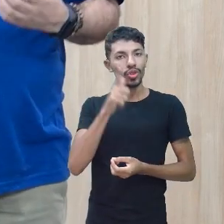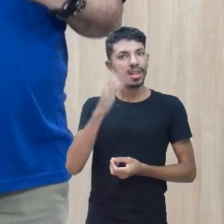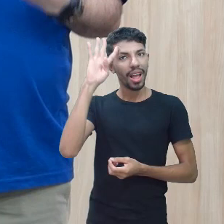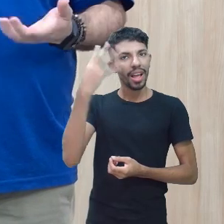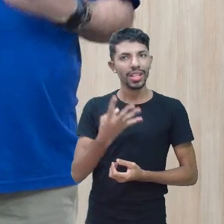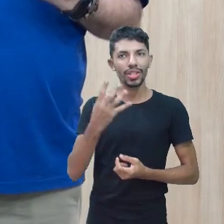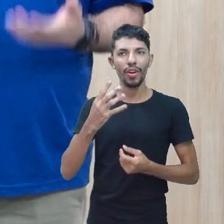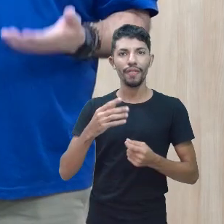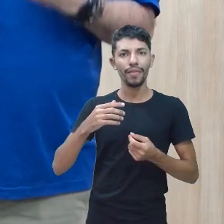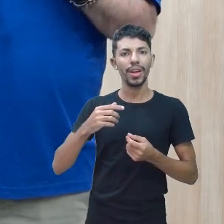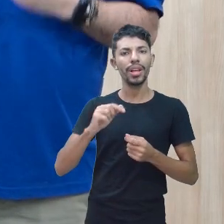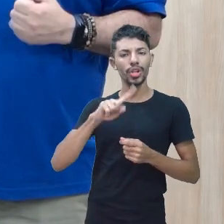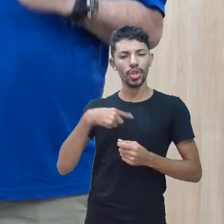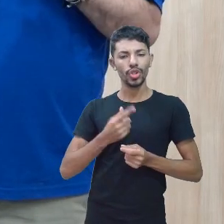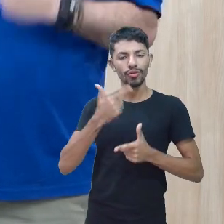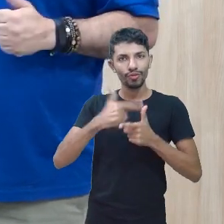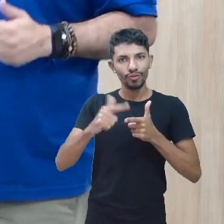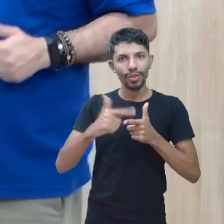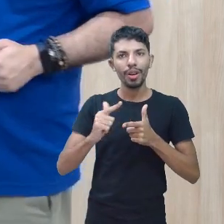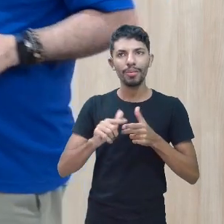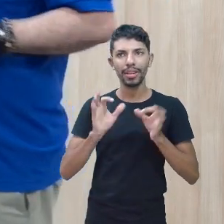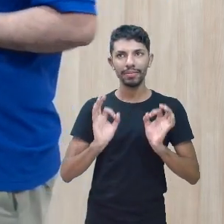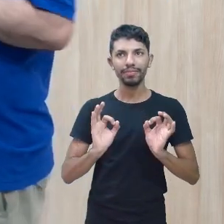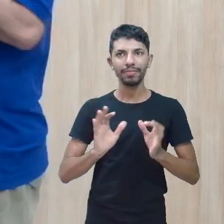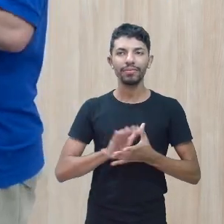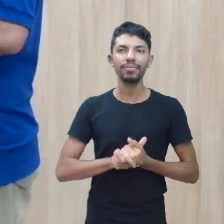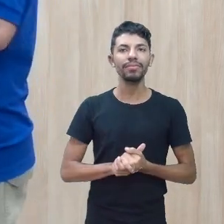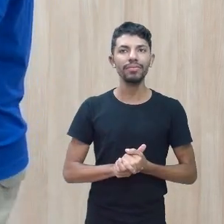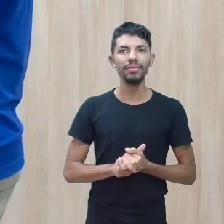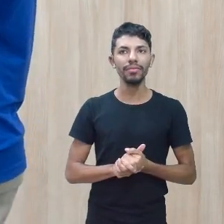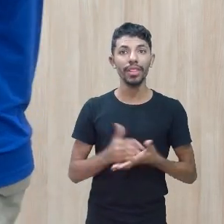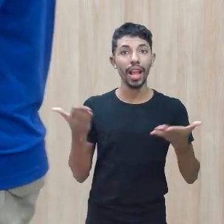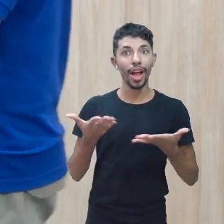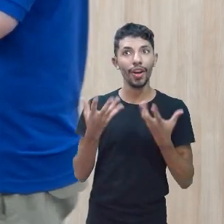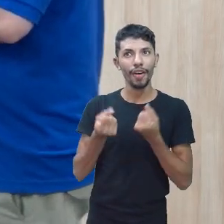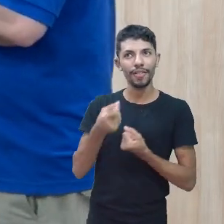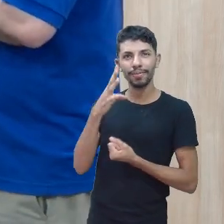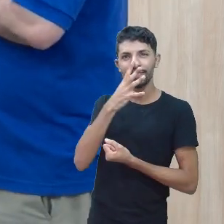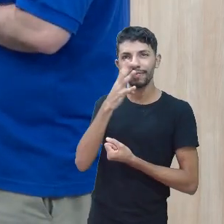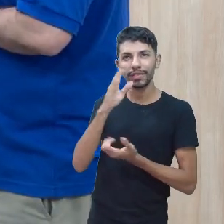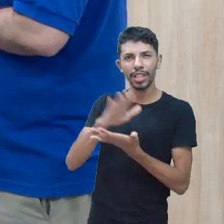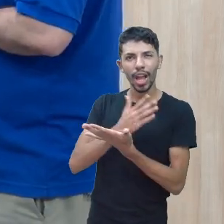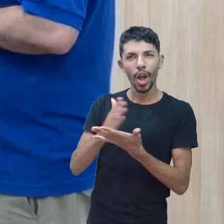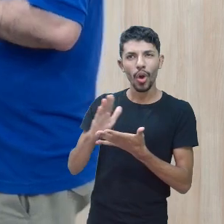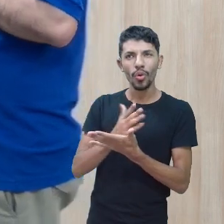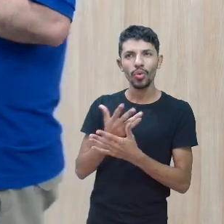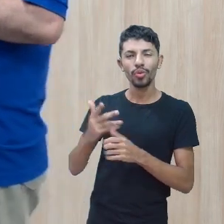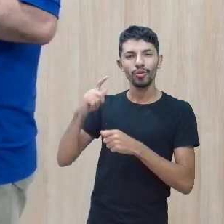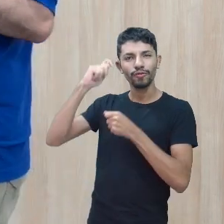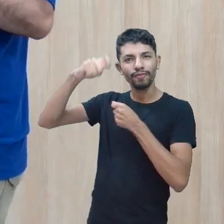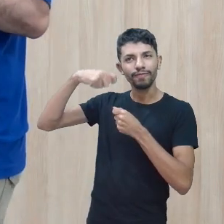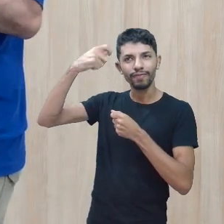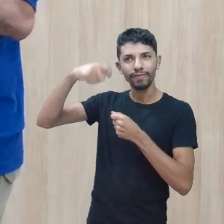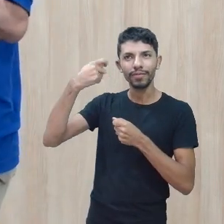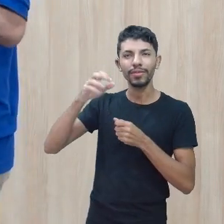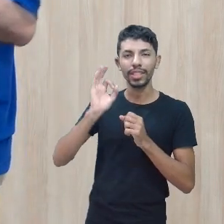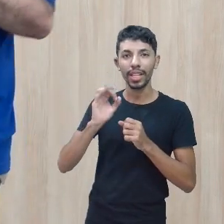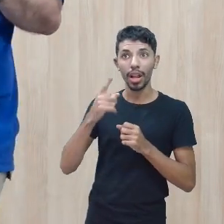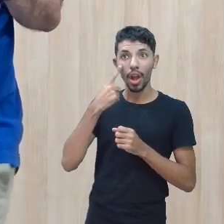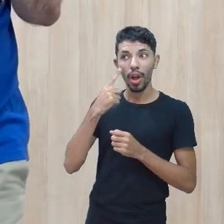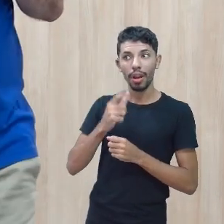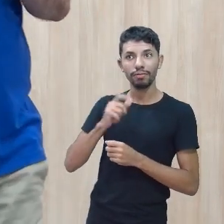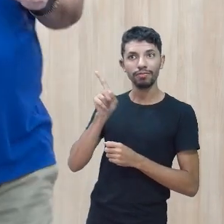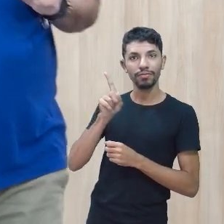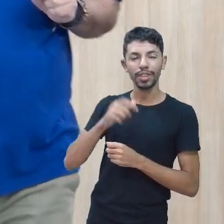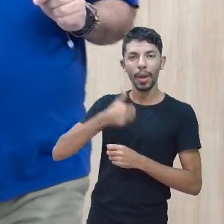maioria dos nossos problemas sociais, ok? Vamos assistir agora alguns trechos de vídeo. Então, o primeiro vídeo nós